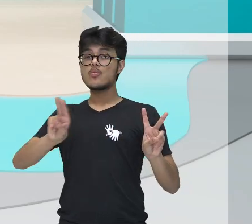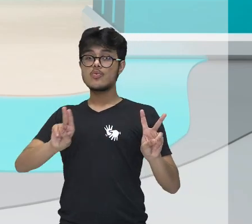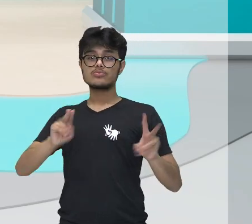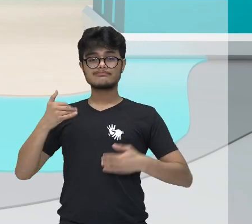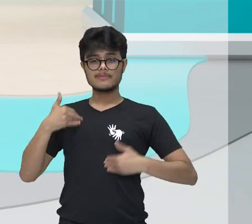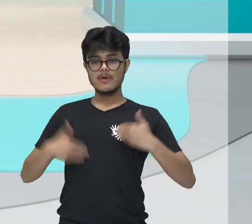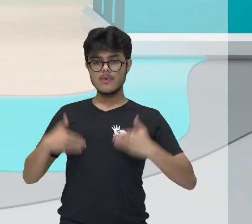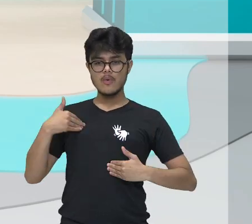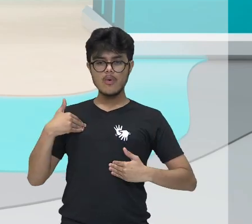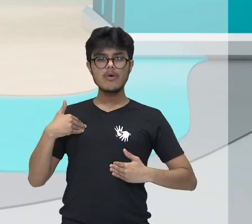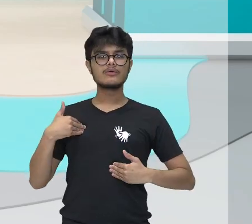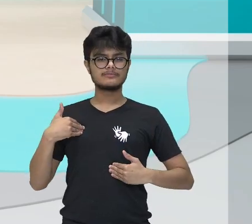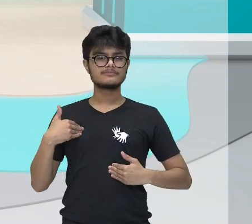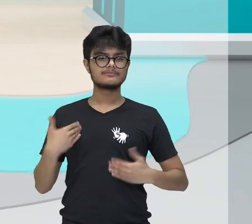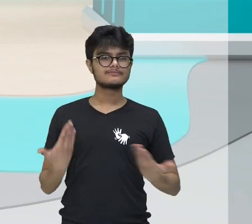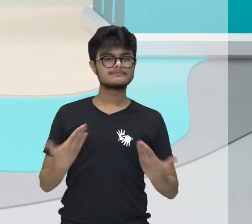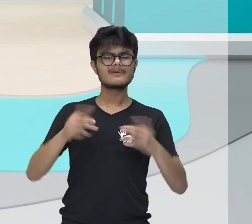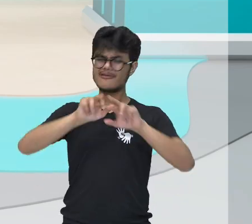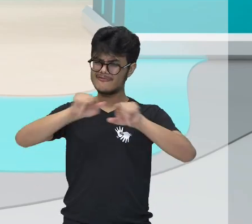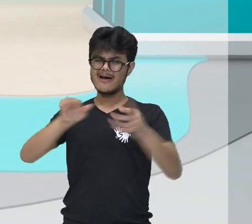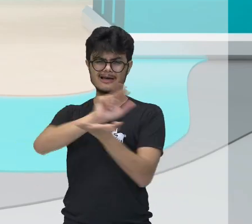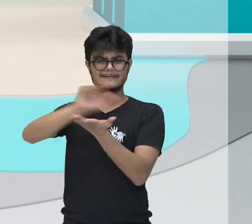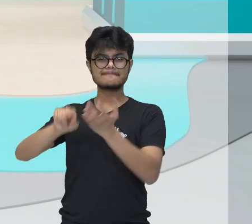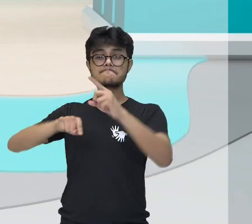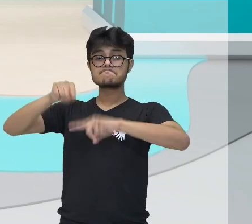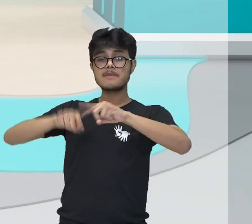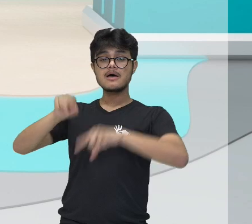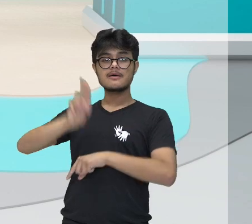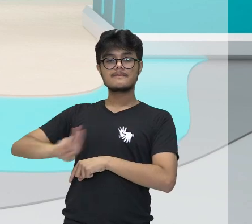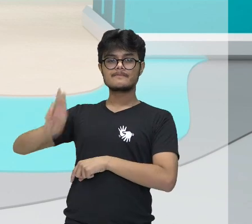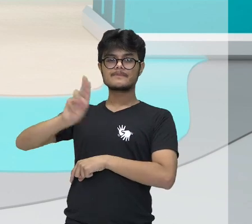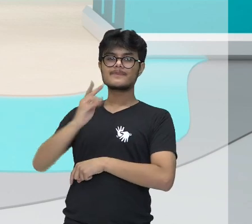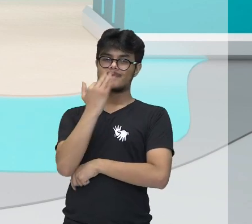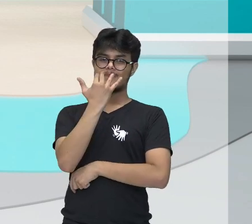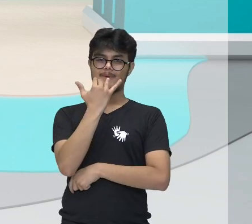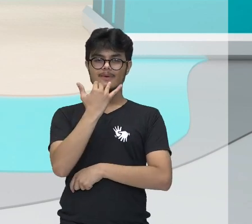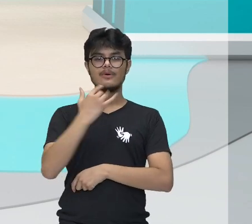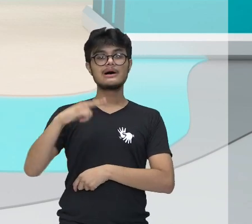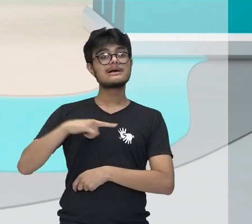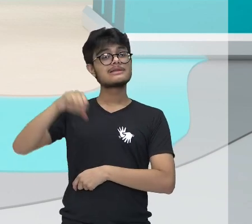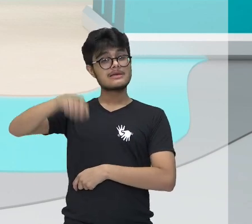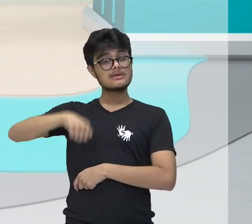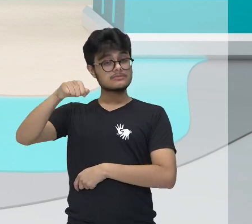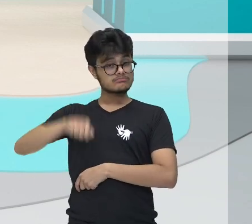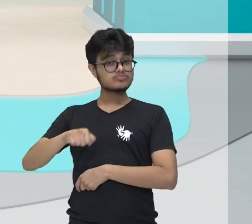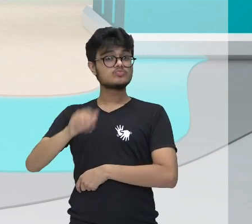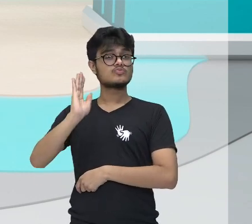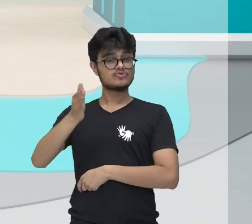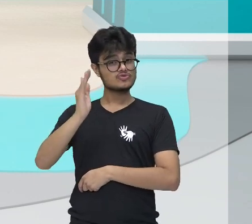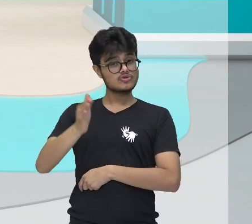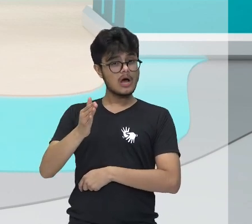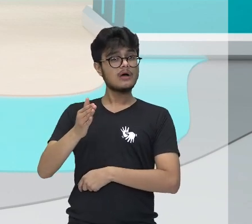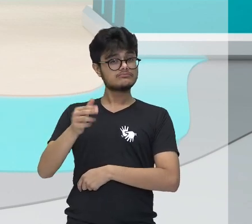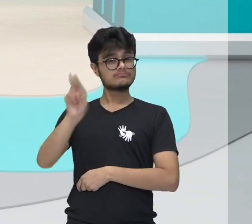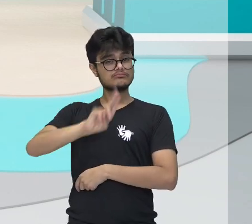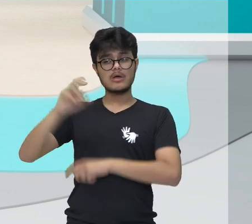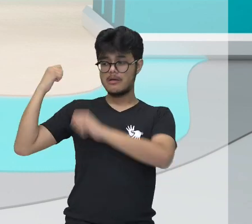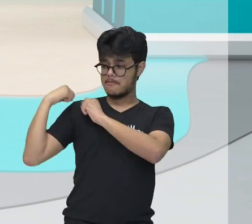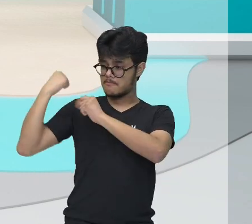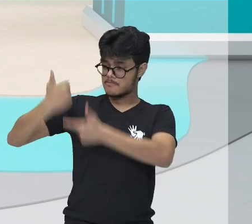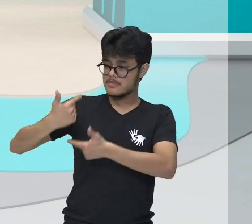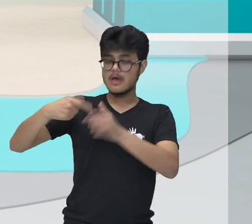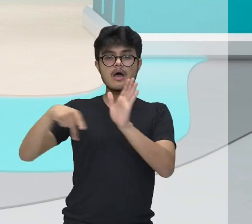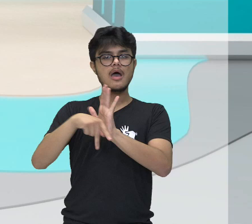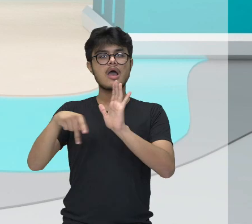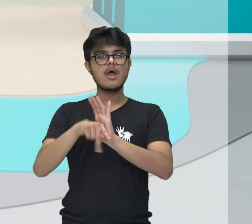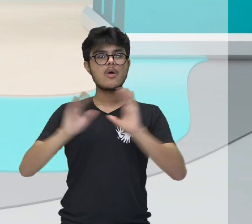utilizam orocum, genipapo, então eles ainda têm essas tradições de pintar o corpo. Então, eles